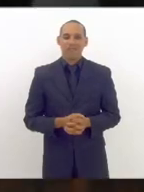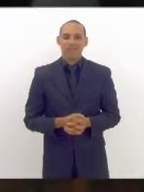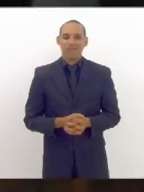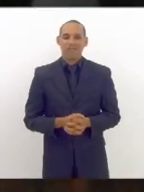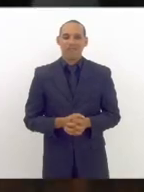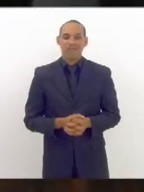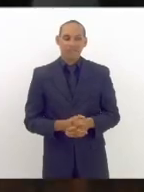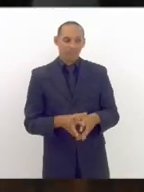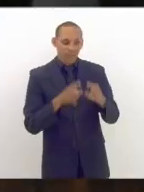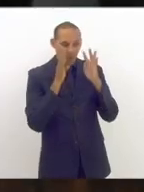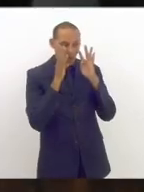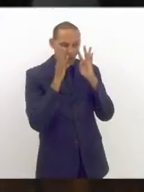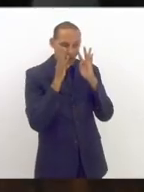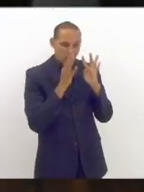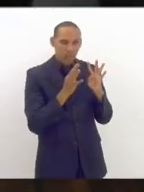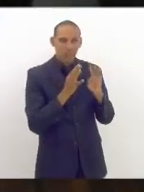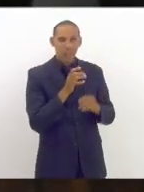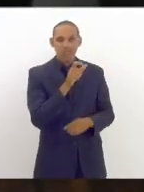assistirmos